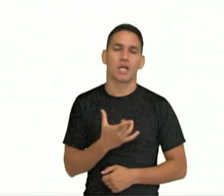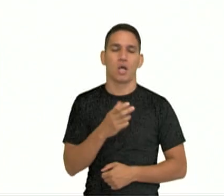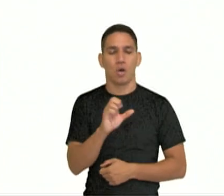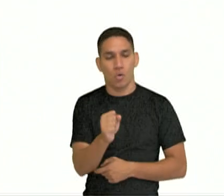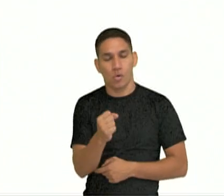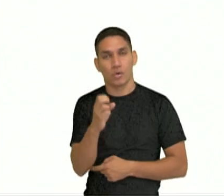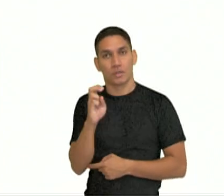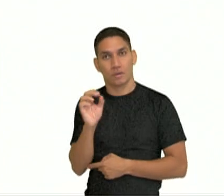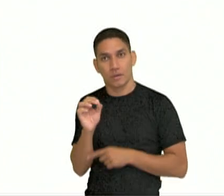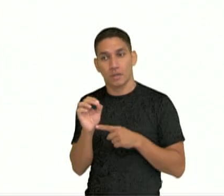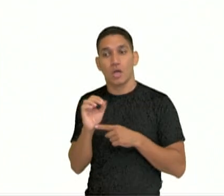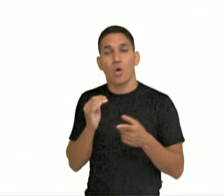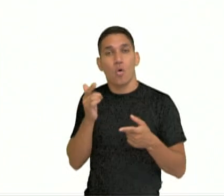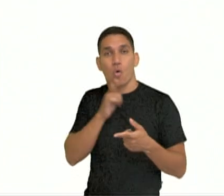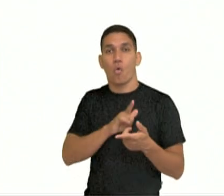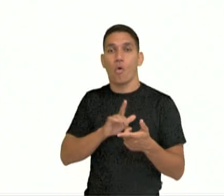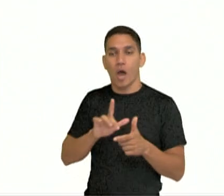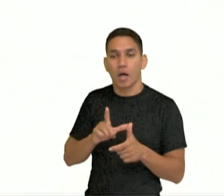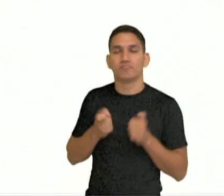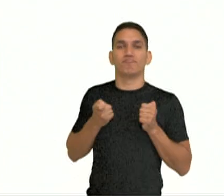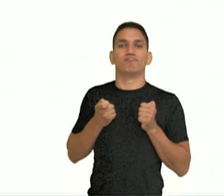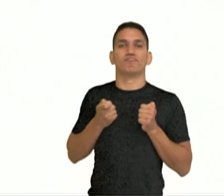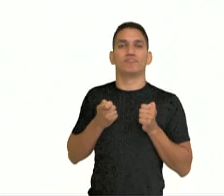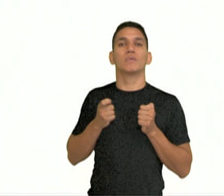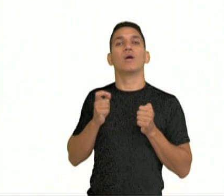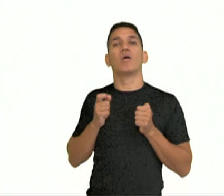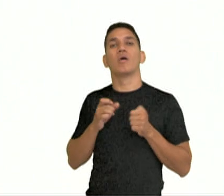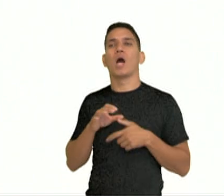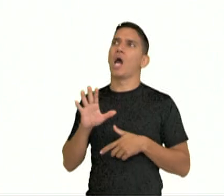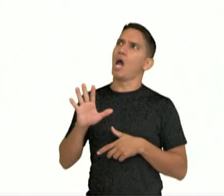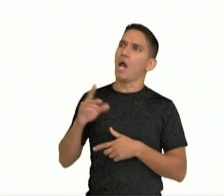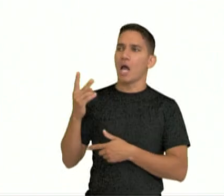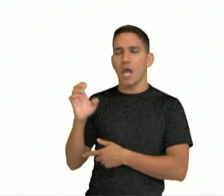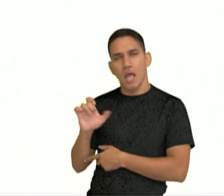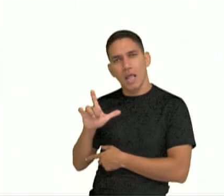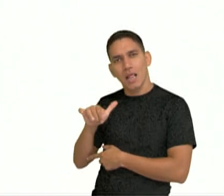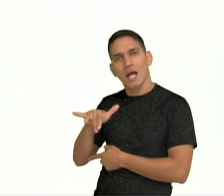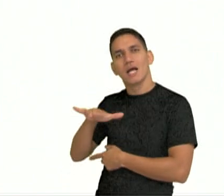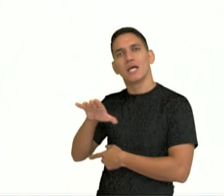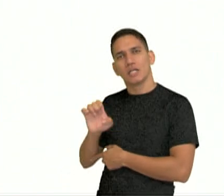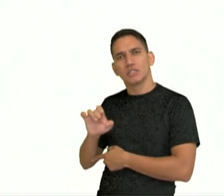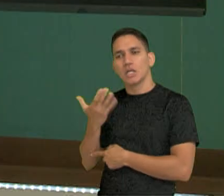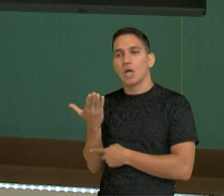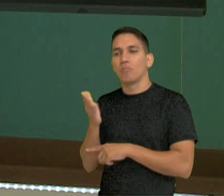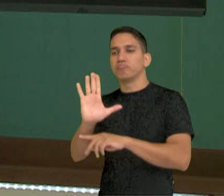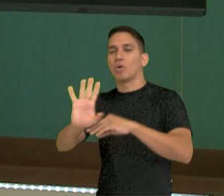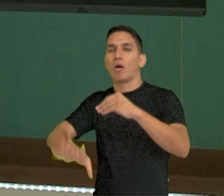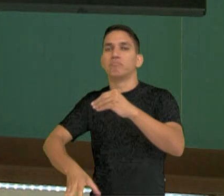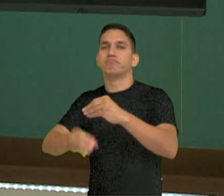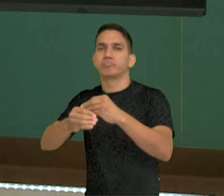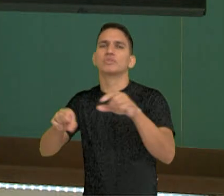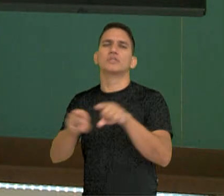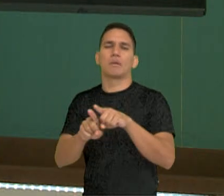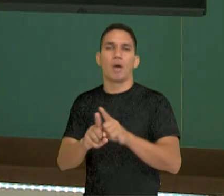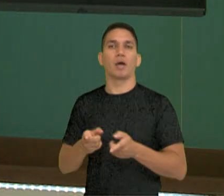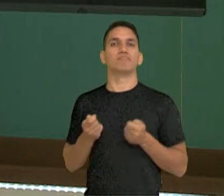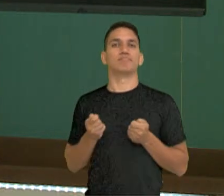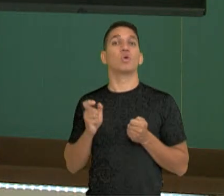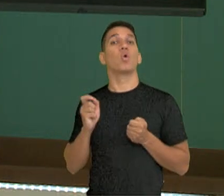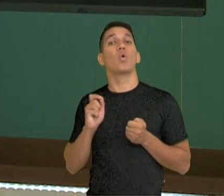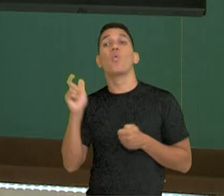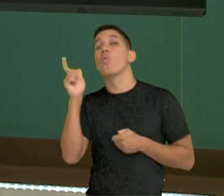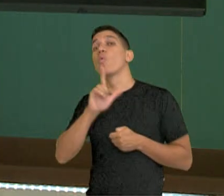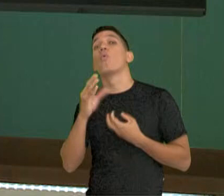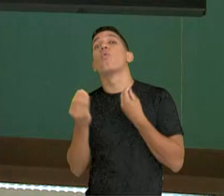família consegue economizar 170. A Elaine já fez lá o sacrifício da economia dela lá também. Então vamos